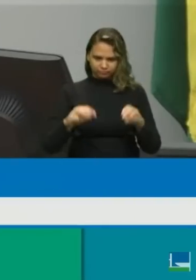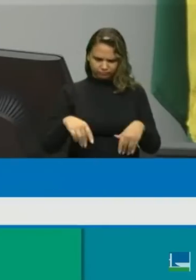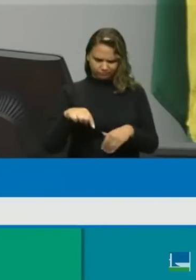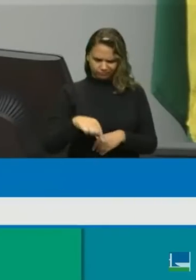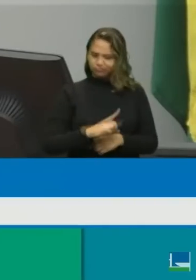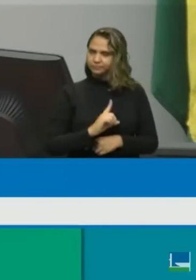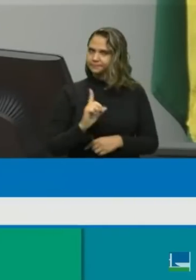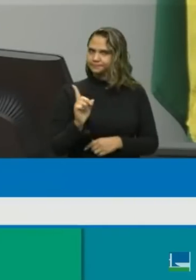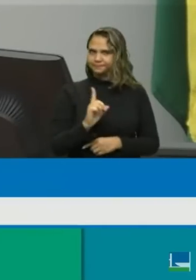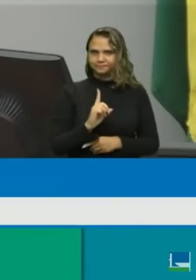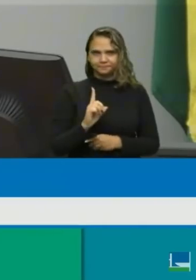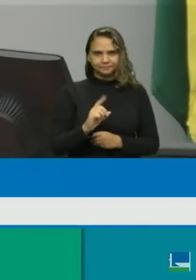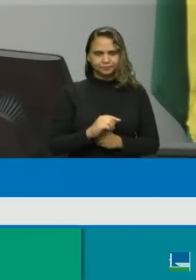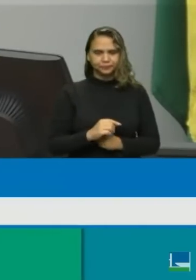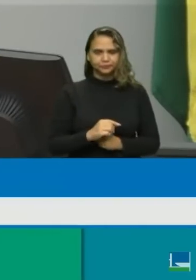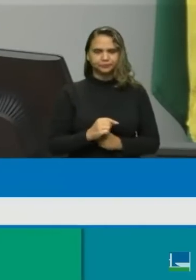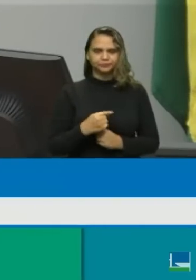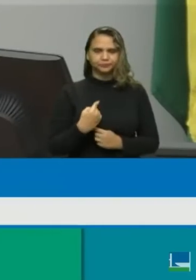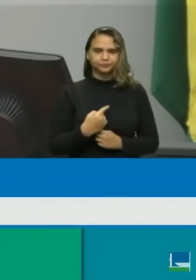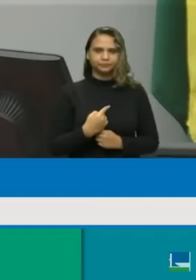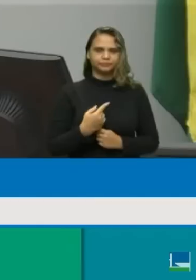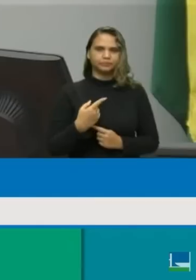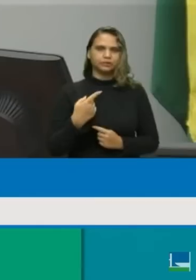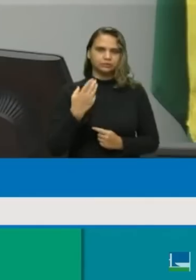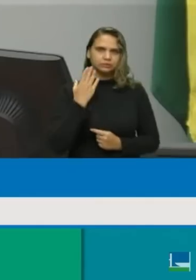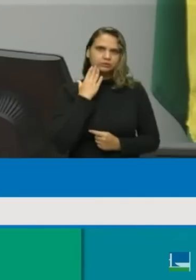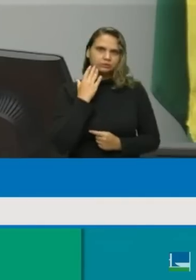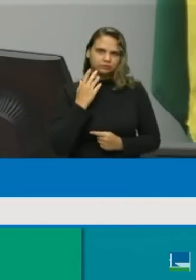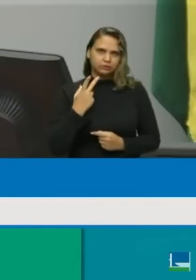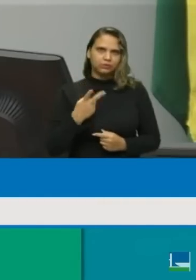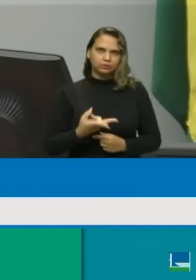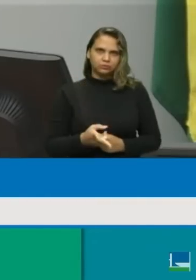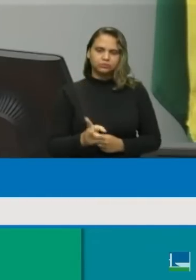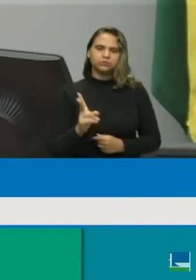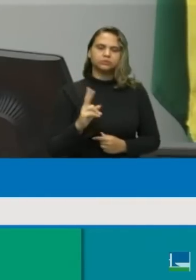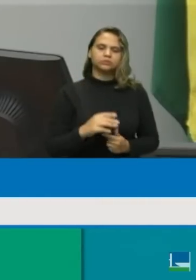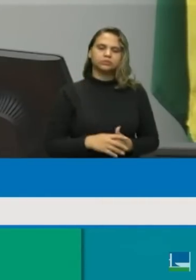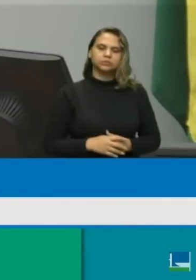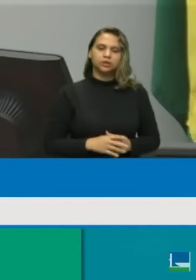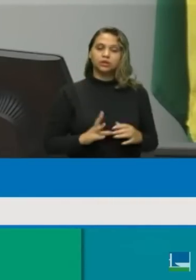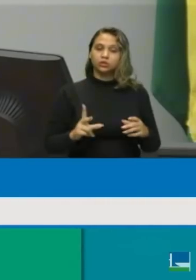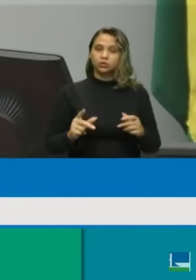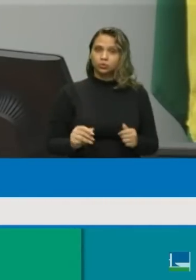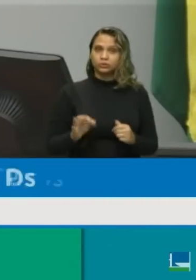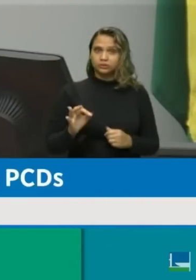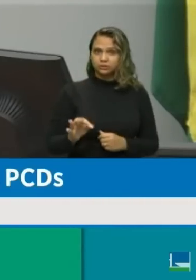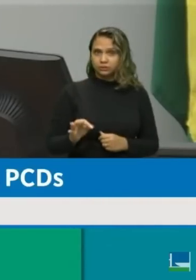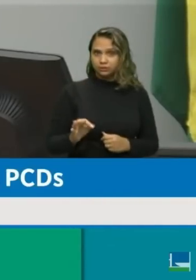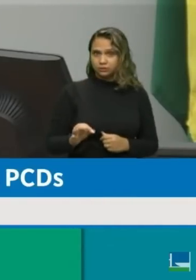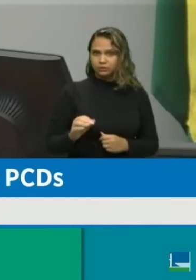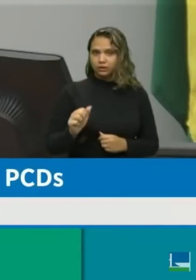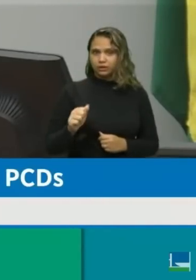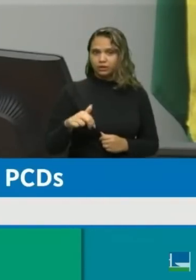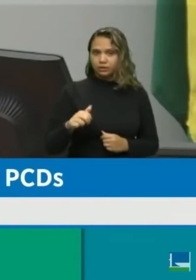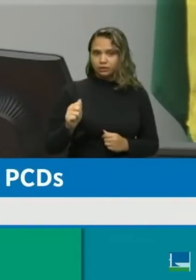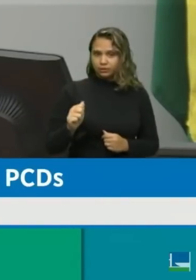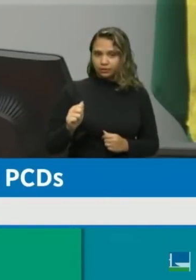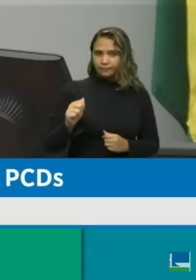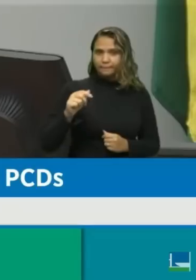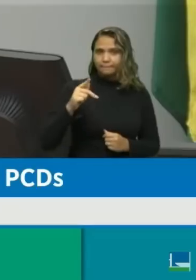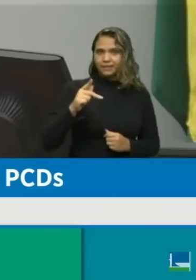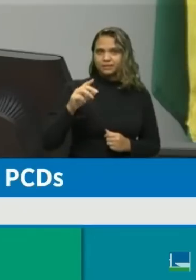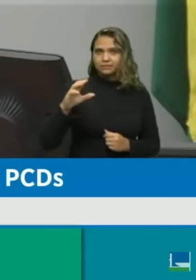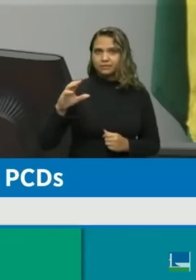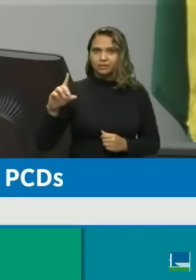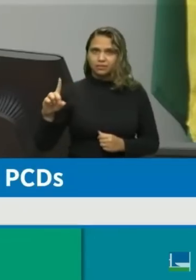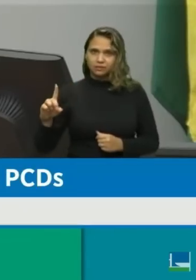Pelo menos o que nós temos aqui é de que essa audiência pública continua e que todos tenham a certeza de que a ANA PCD vai em busca